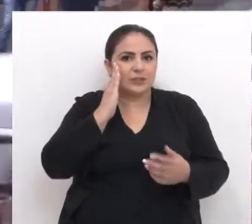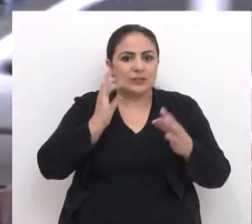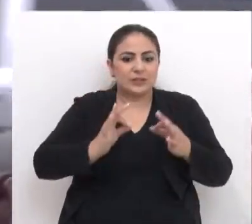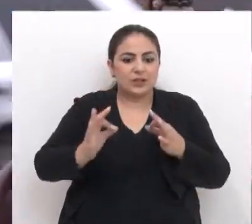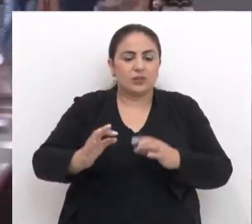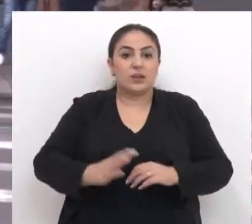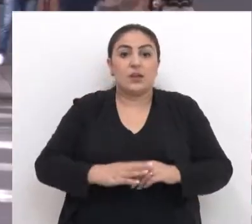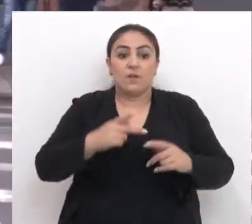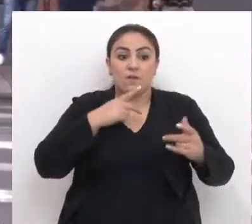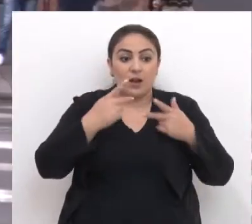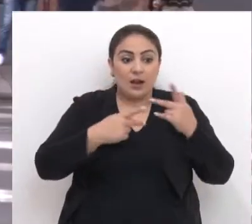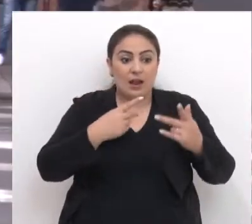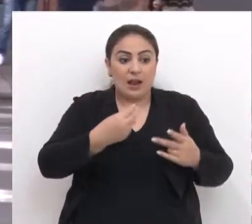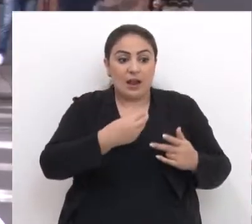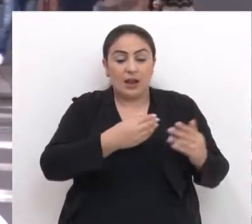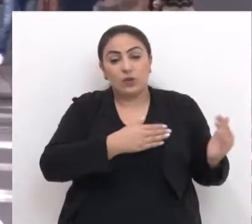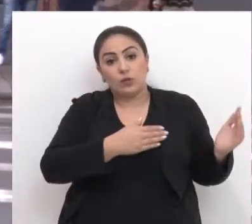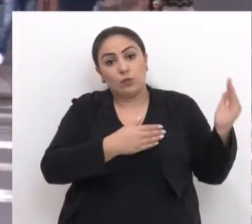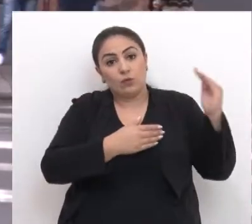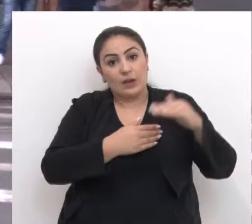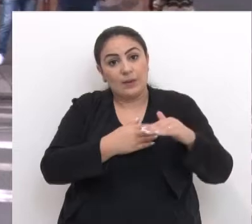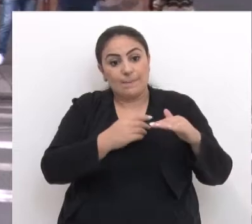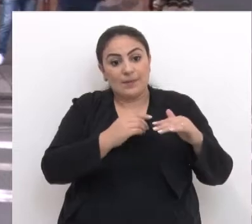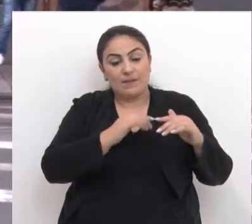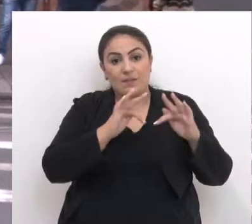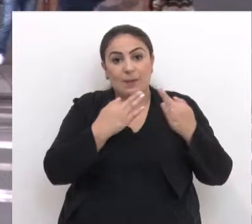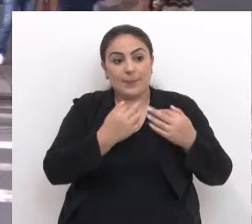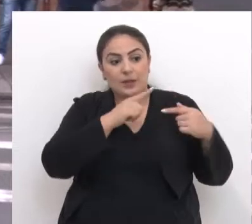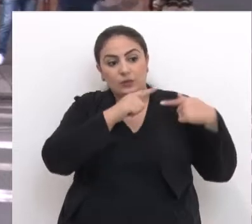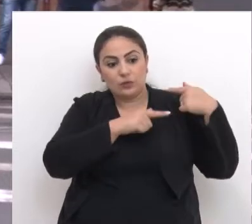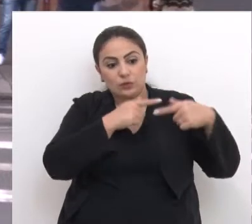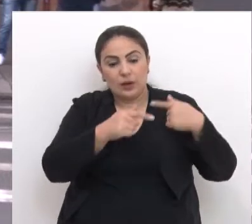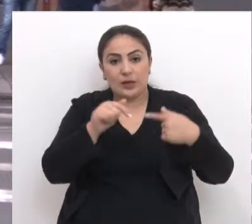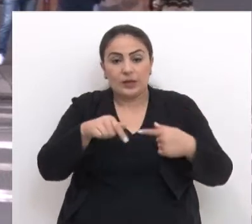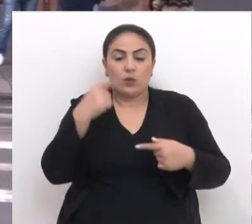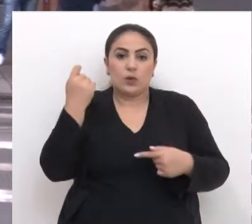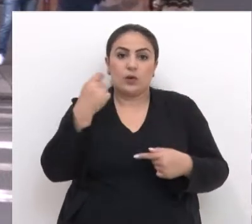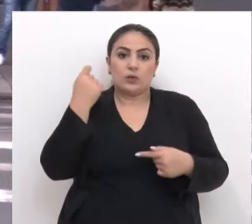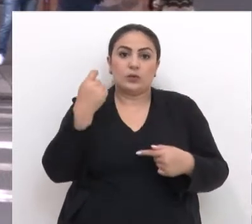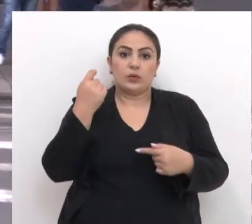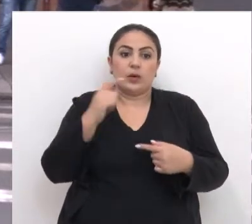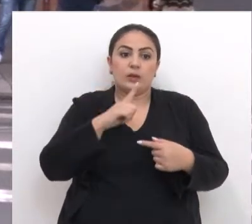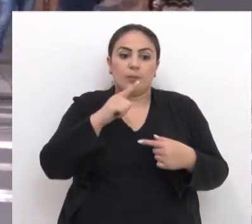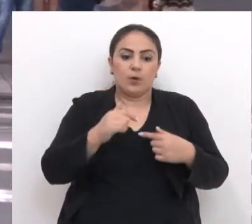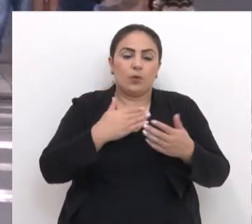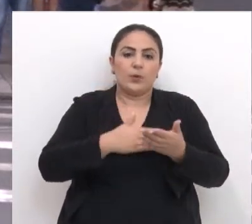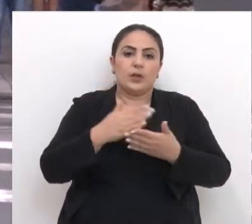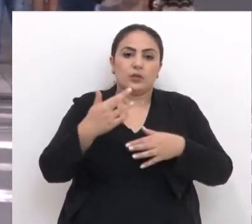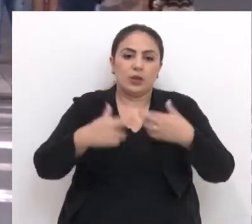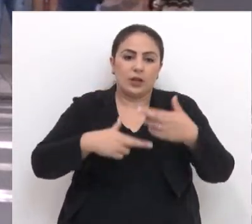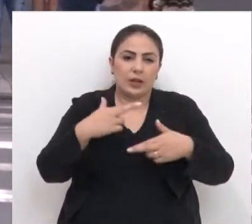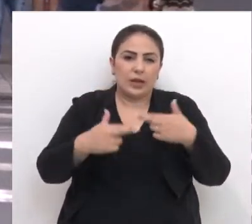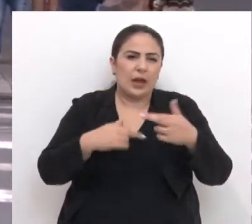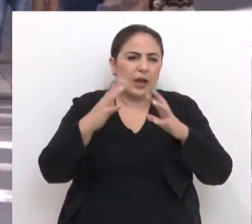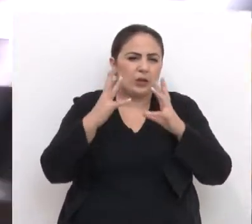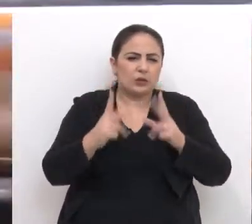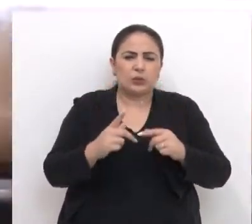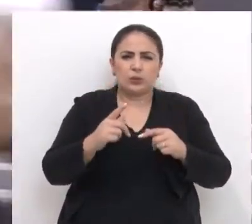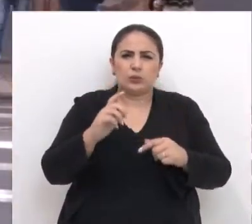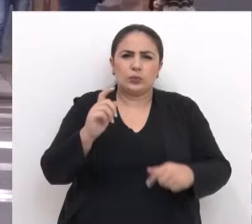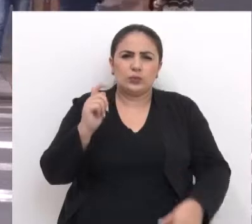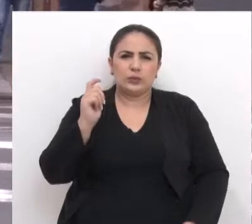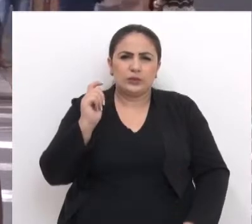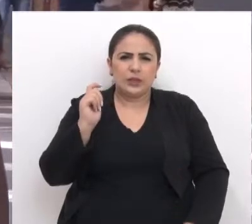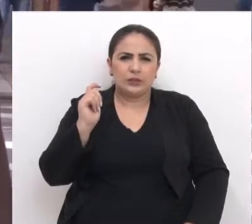eu relato desde a vinda dos meus ancestrais para o Rio Grande do Sul, fundação de Rio Grande, e eles passam pelas guerras da Cisplatina,